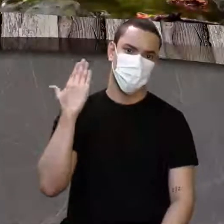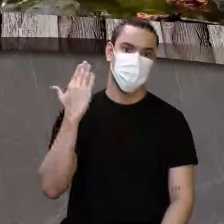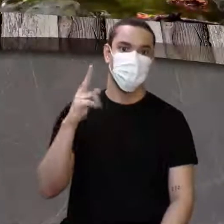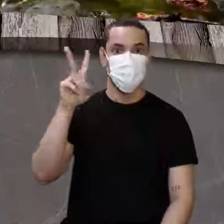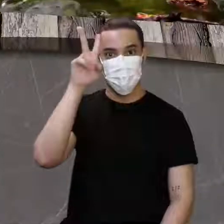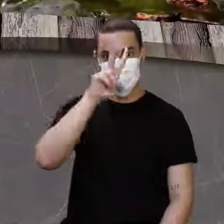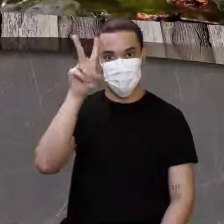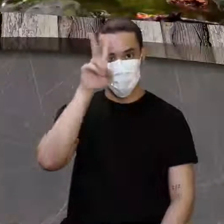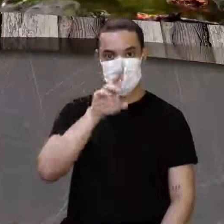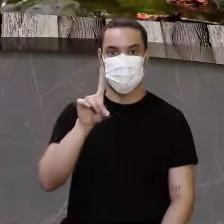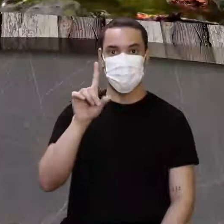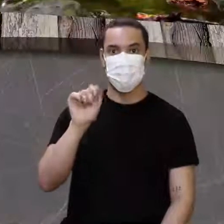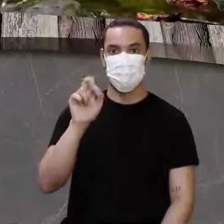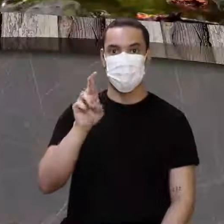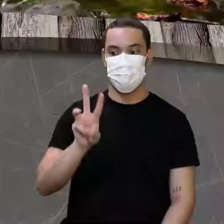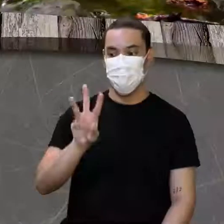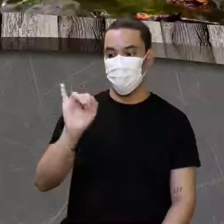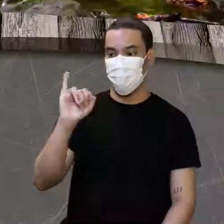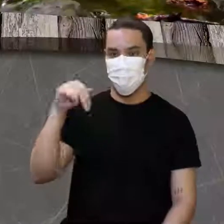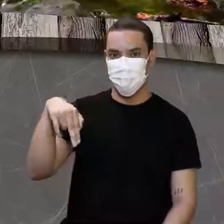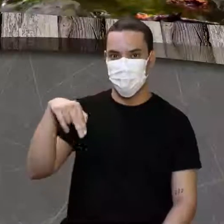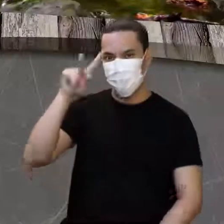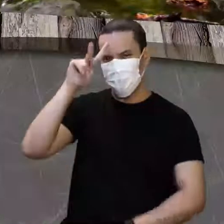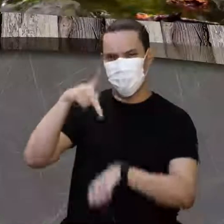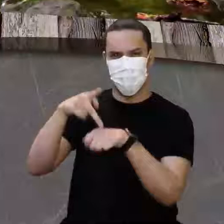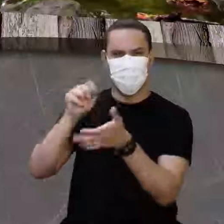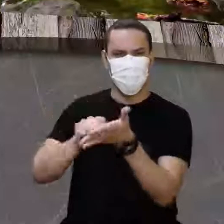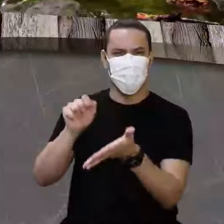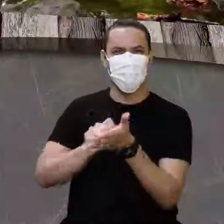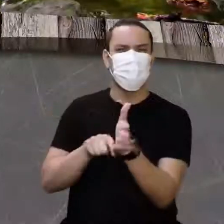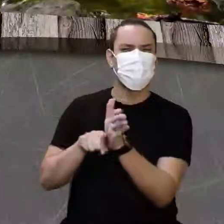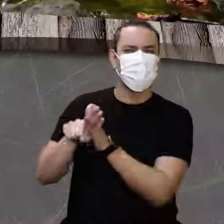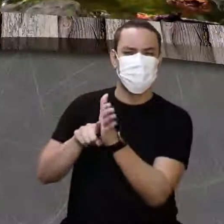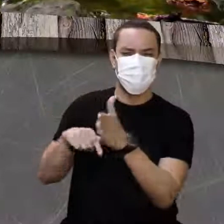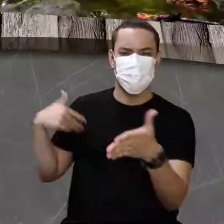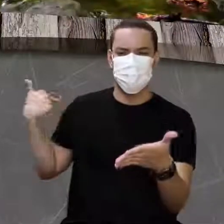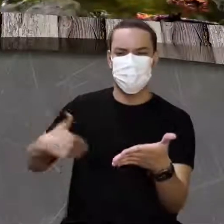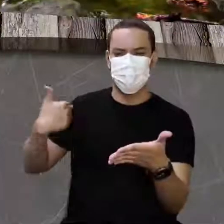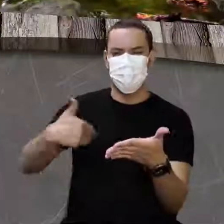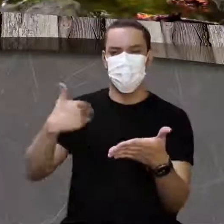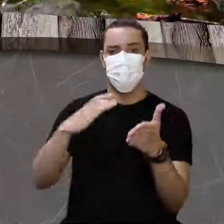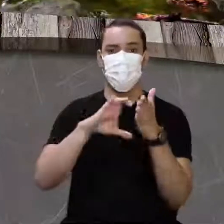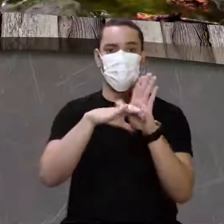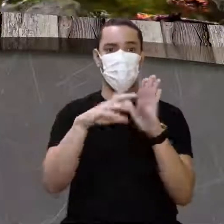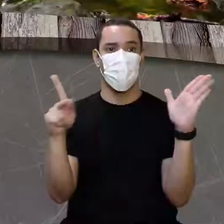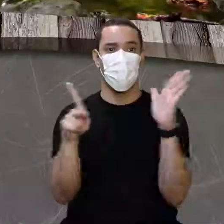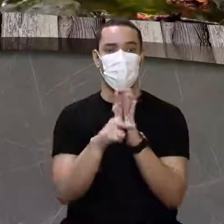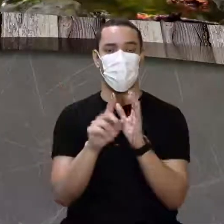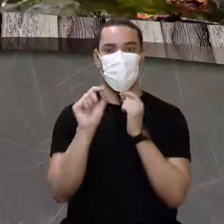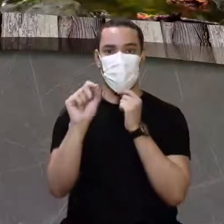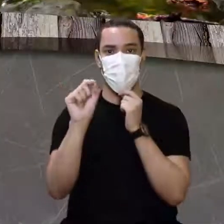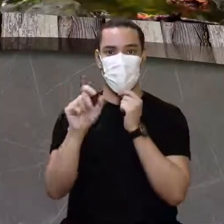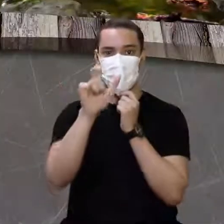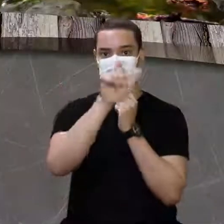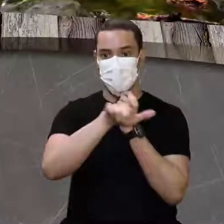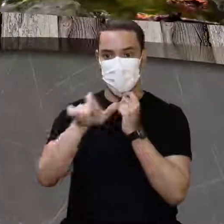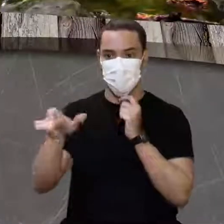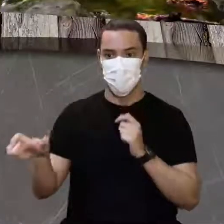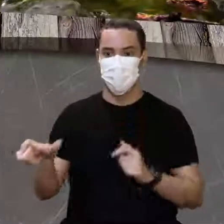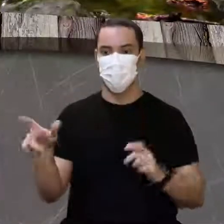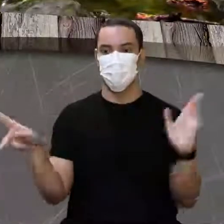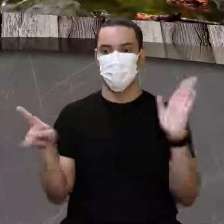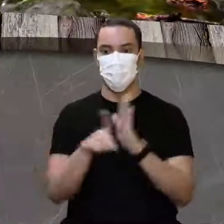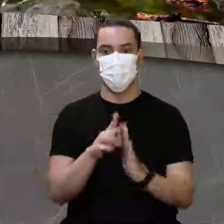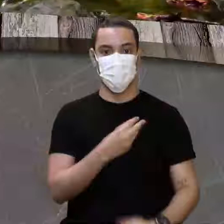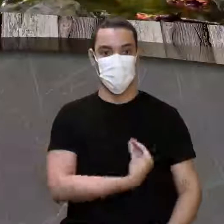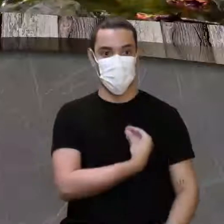por Charles Darwin, né? Que é aquele conceito em que esses indivíduos, para